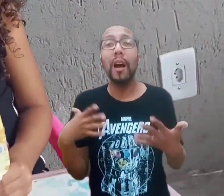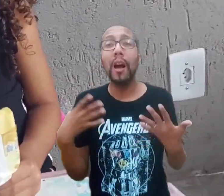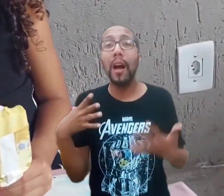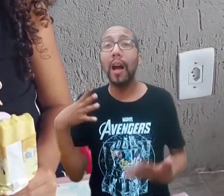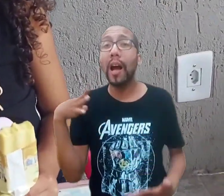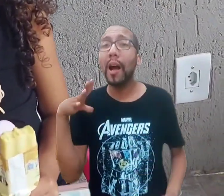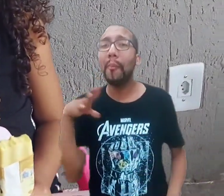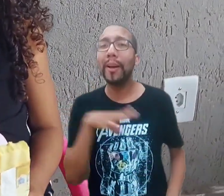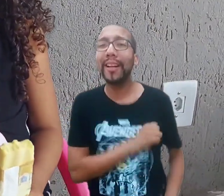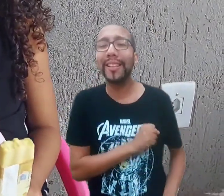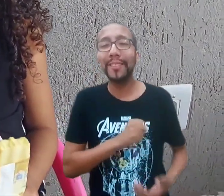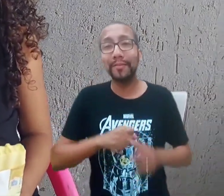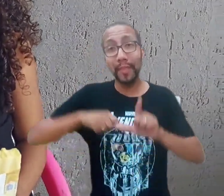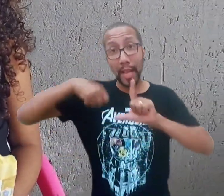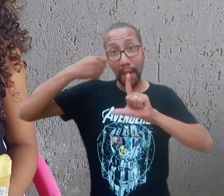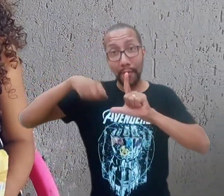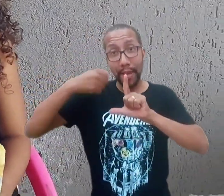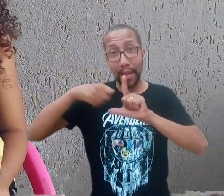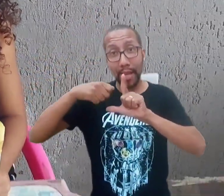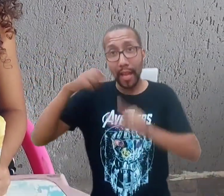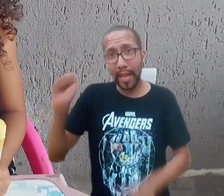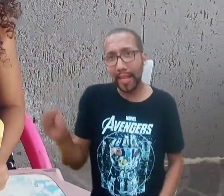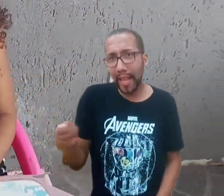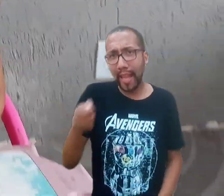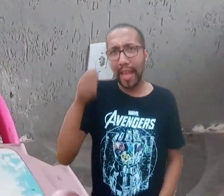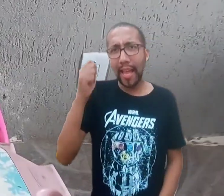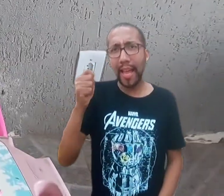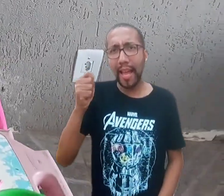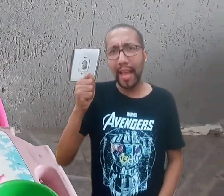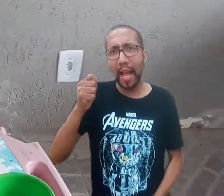Pessoal, esse foi o vídeo da varinha mágica.